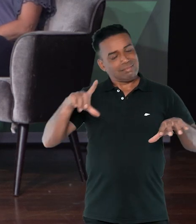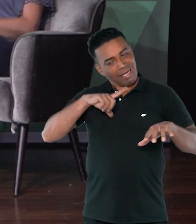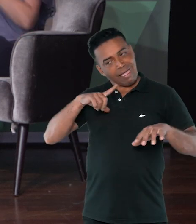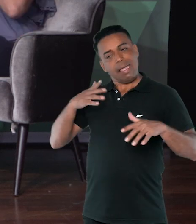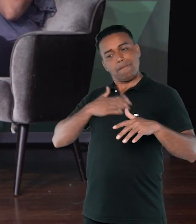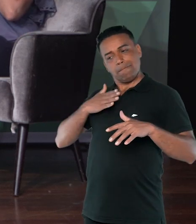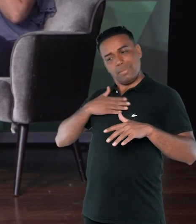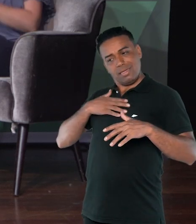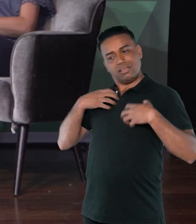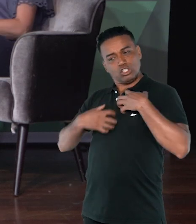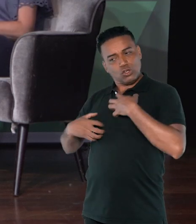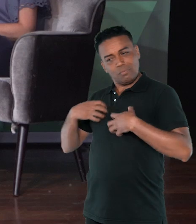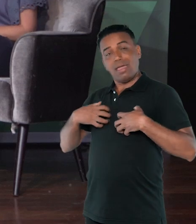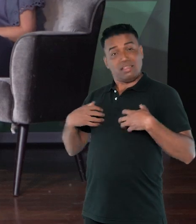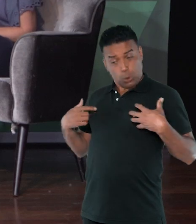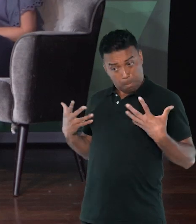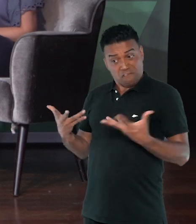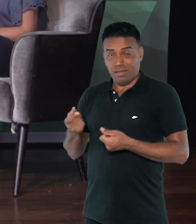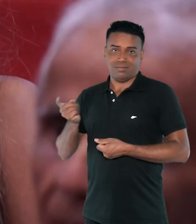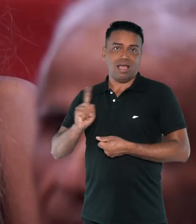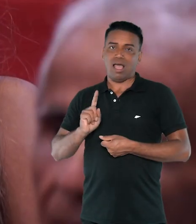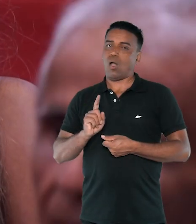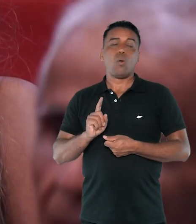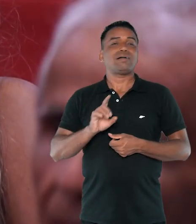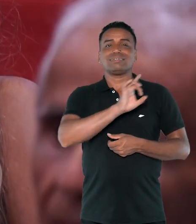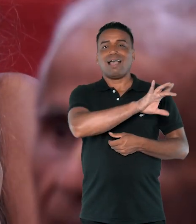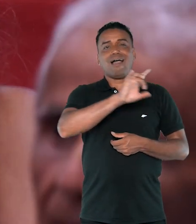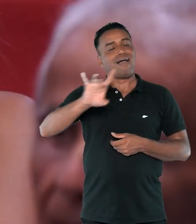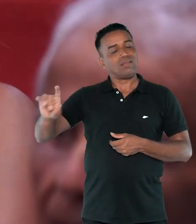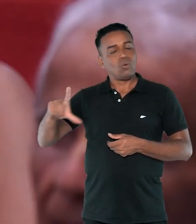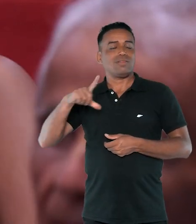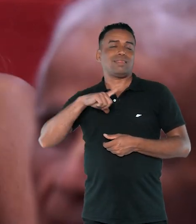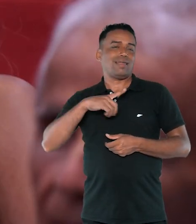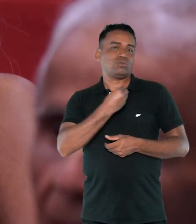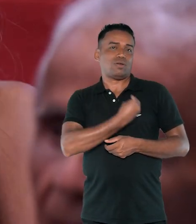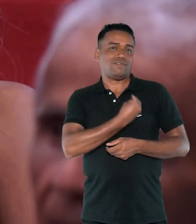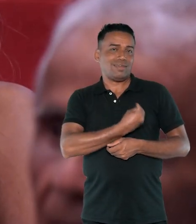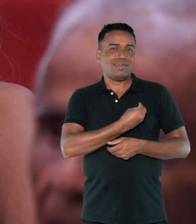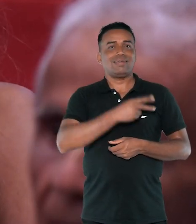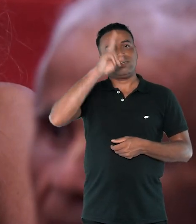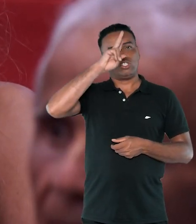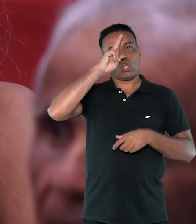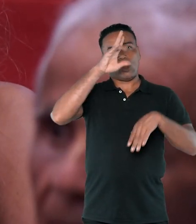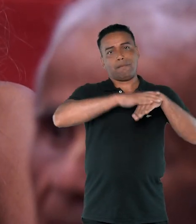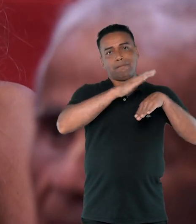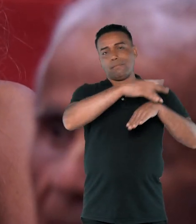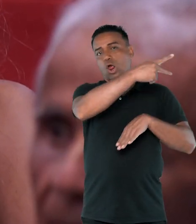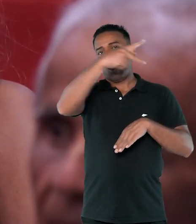pergunta. Você, qual que é o seu nome, por favor? Luciana, eu queria saber se